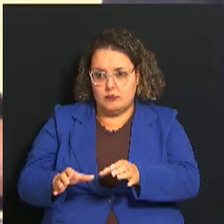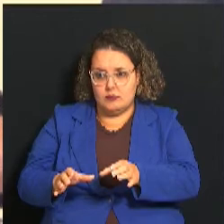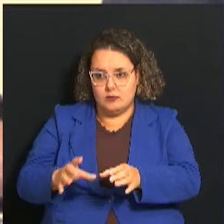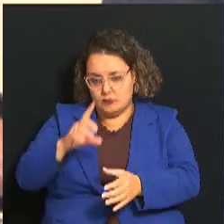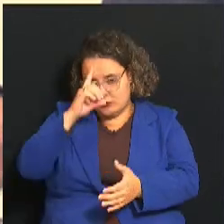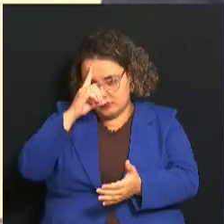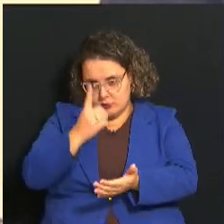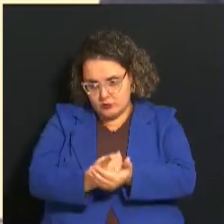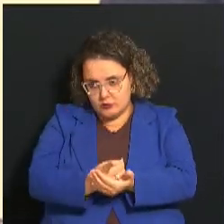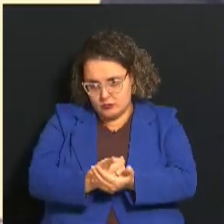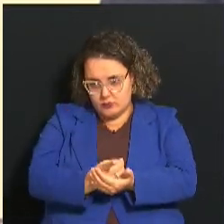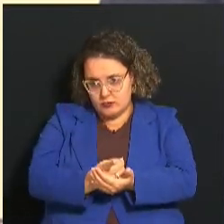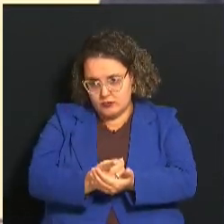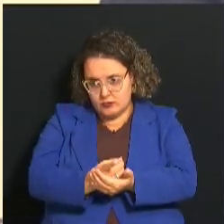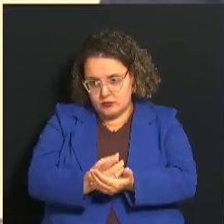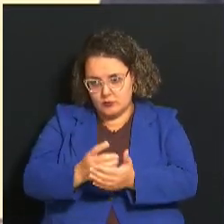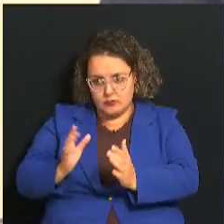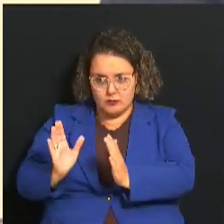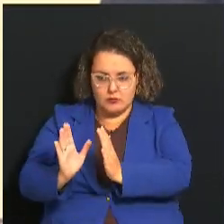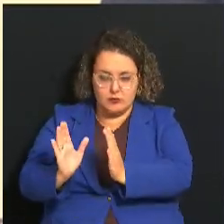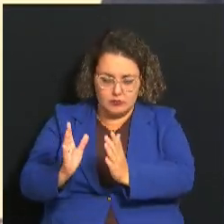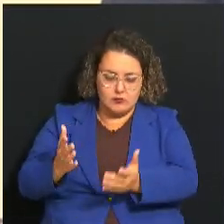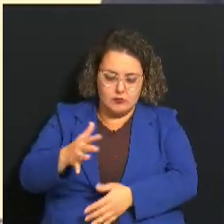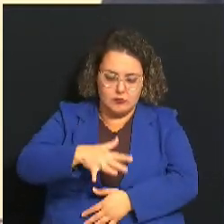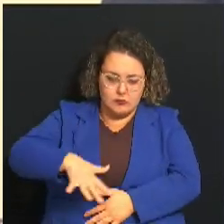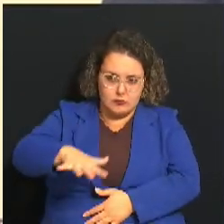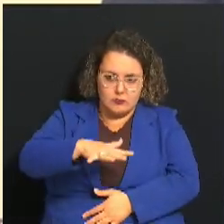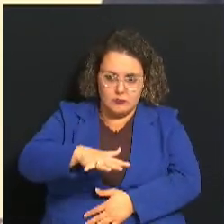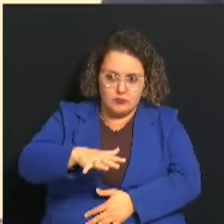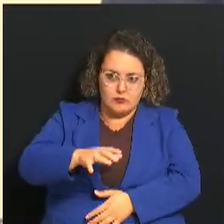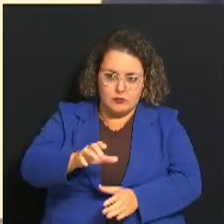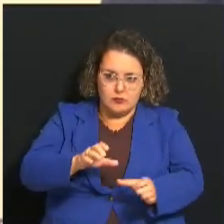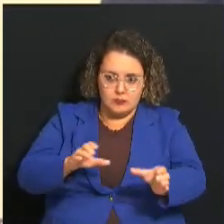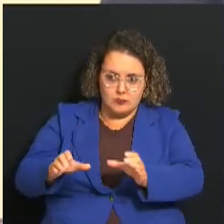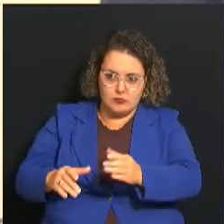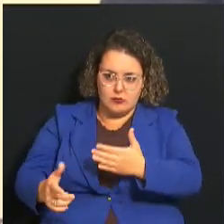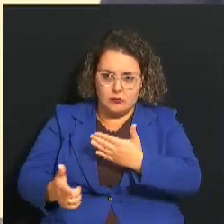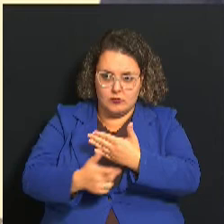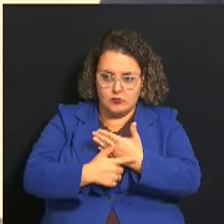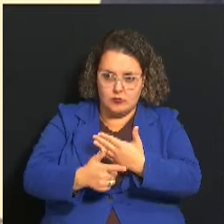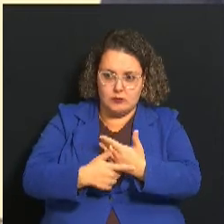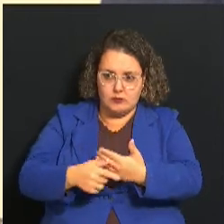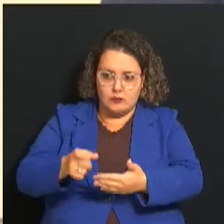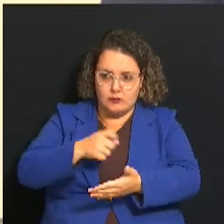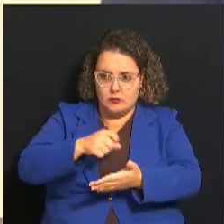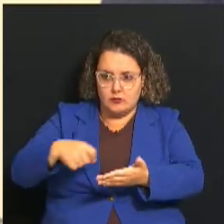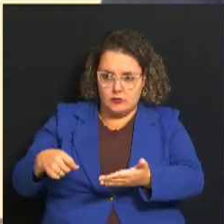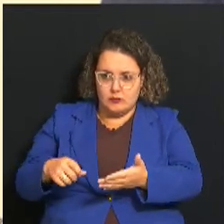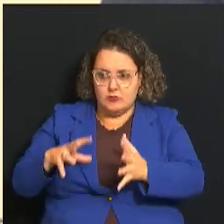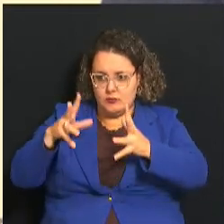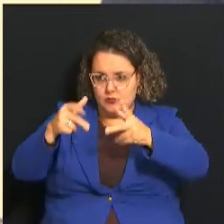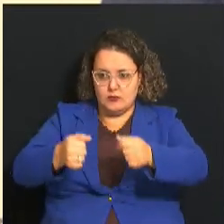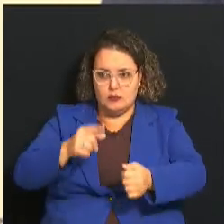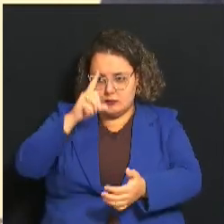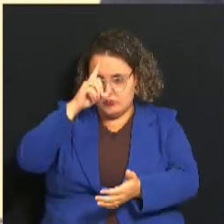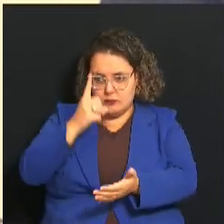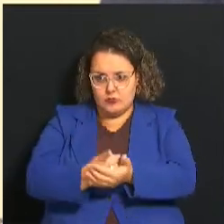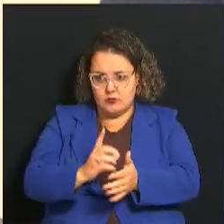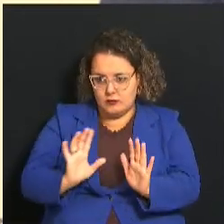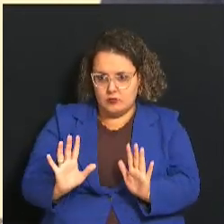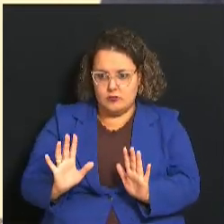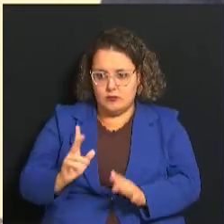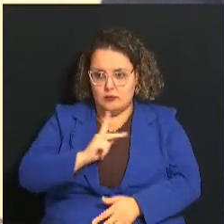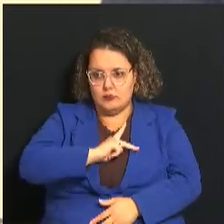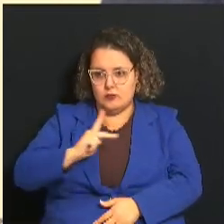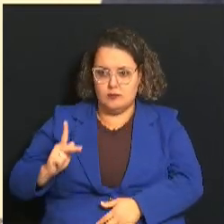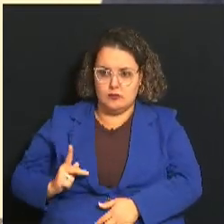desse colegiado. Não fica... O coordenador só tem o papel que nem o presidente. Ele assina aquilo que já foi decidido. O aceite não